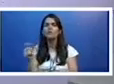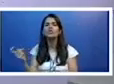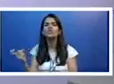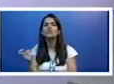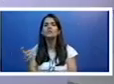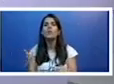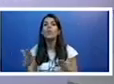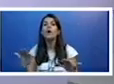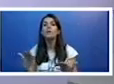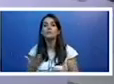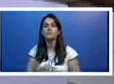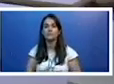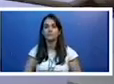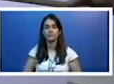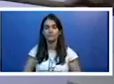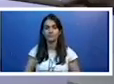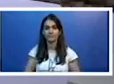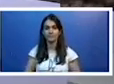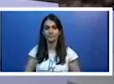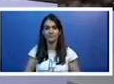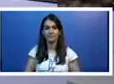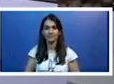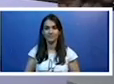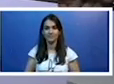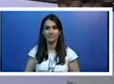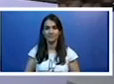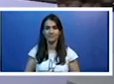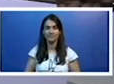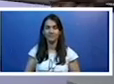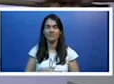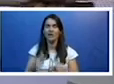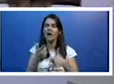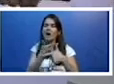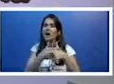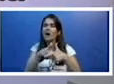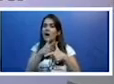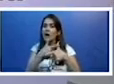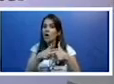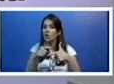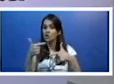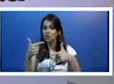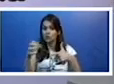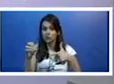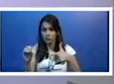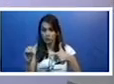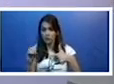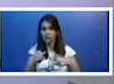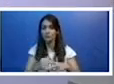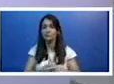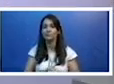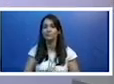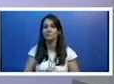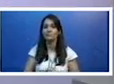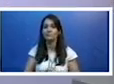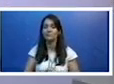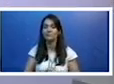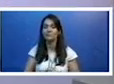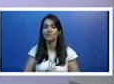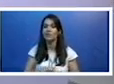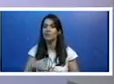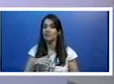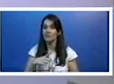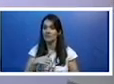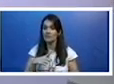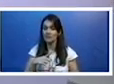essas três informações que nós temos. Temos o ângulo de 20 graus, temos esse cateto e temos esse 10